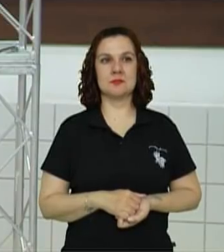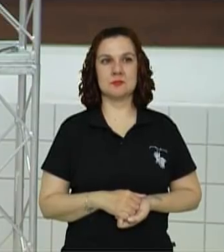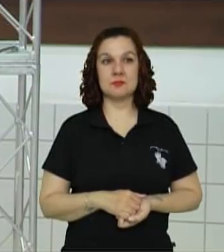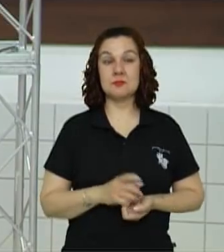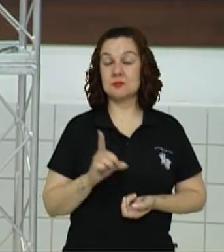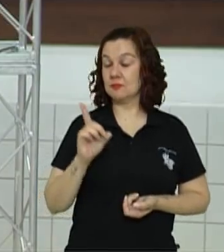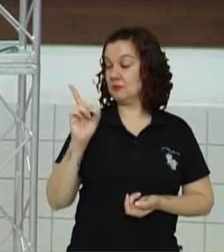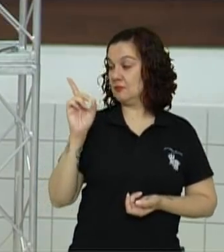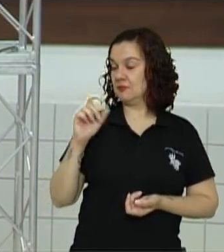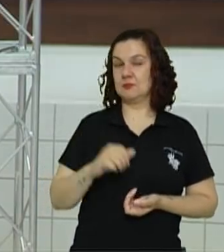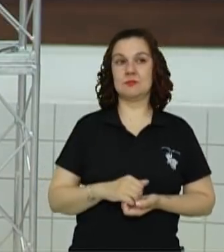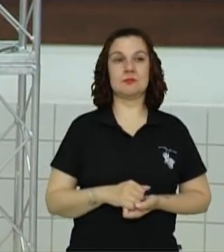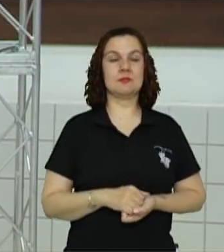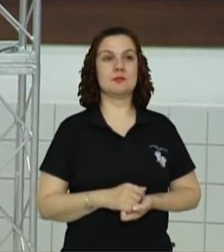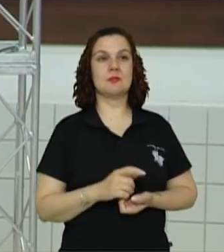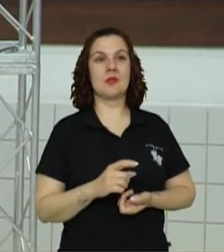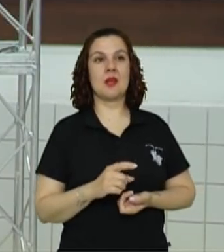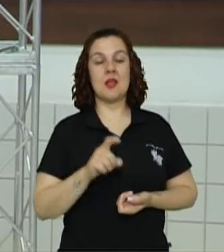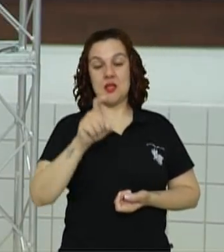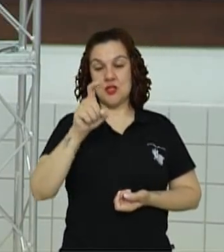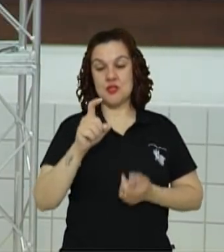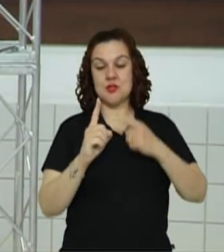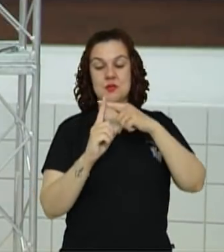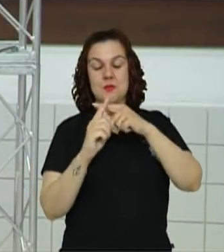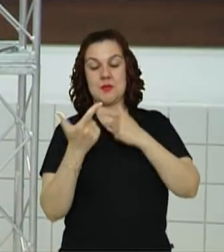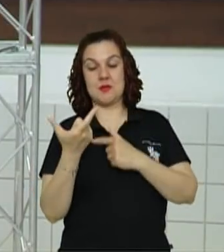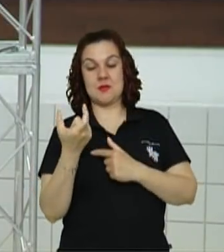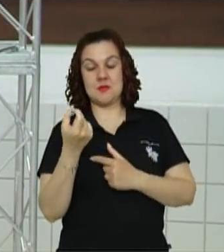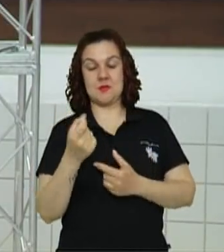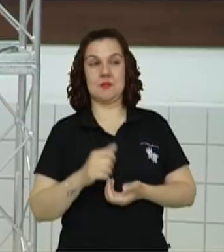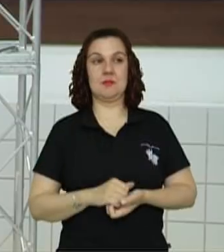Assim como x mais 20